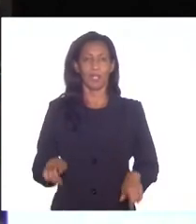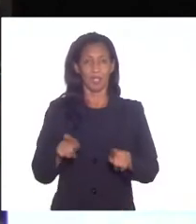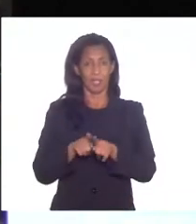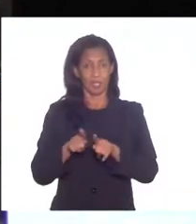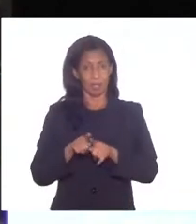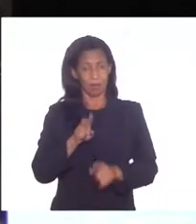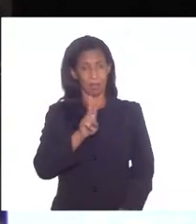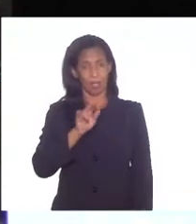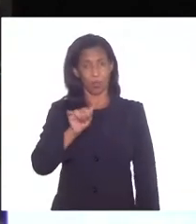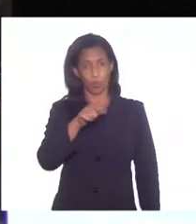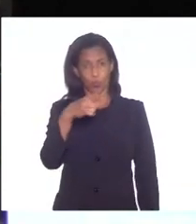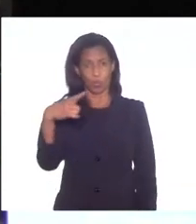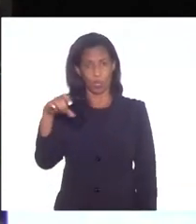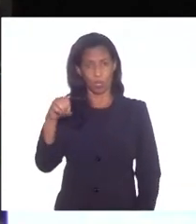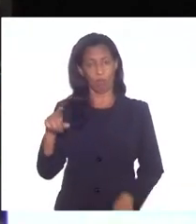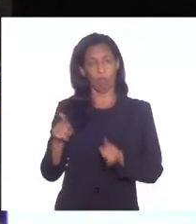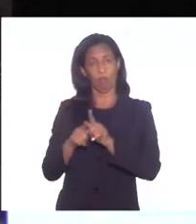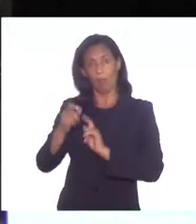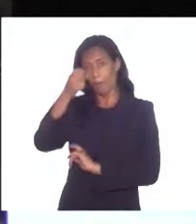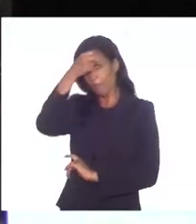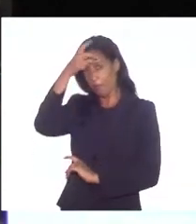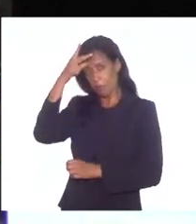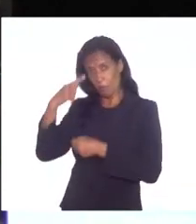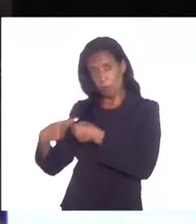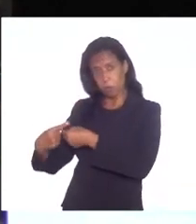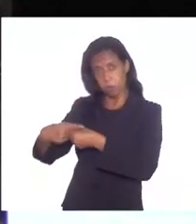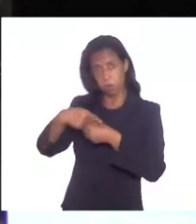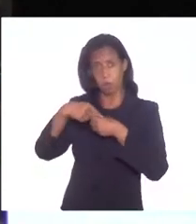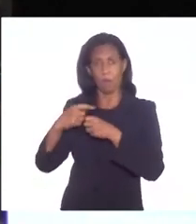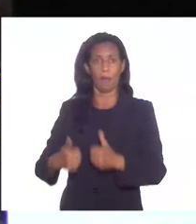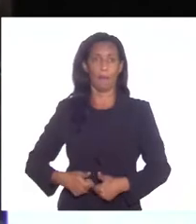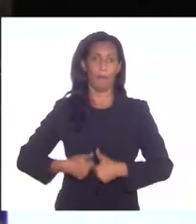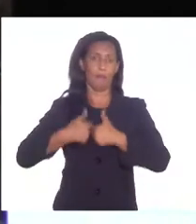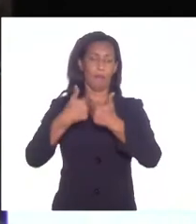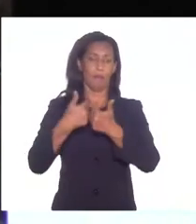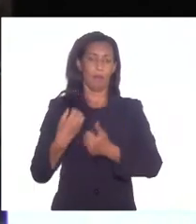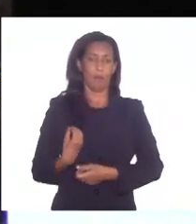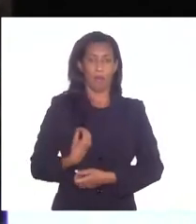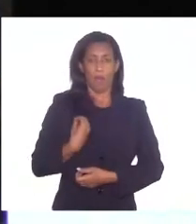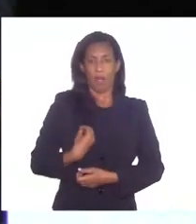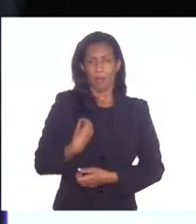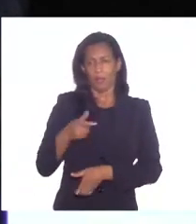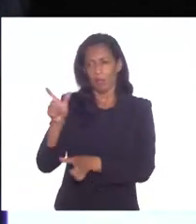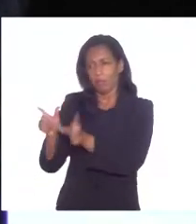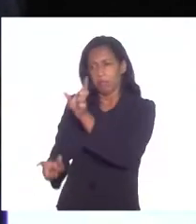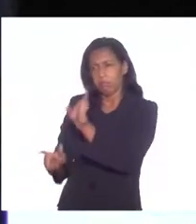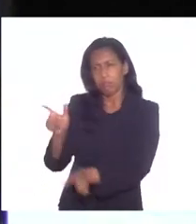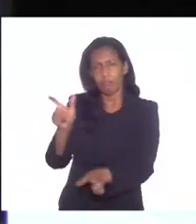da União e dos municípios, para que a gente possa melhorar a vida dos cidadãos